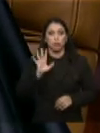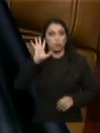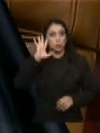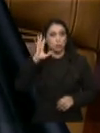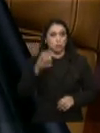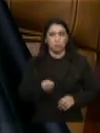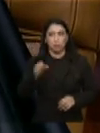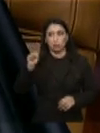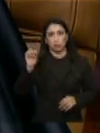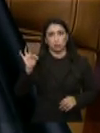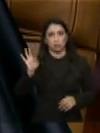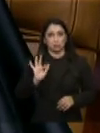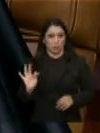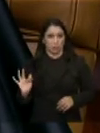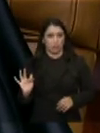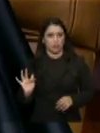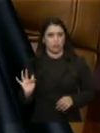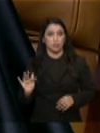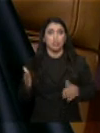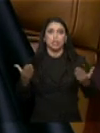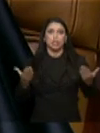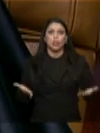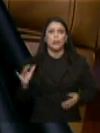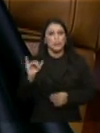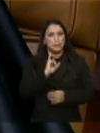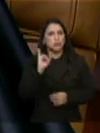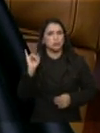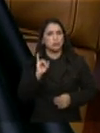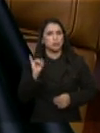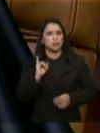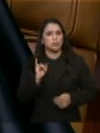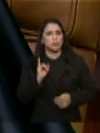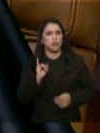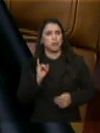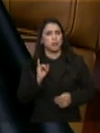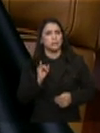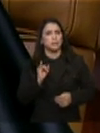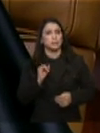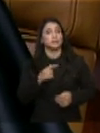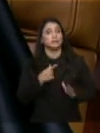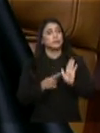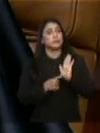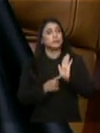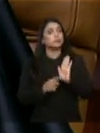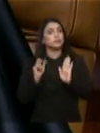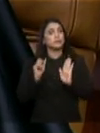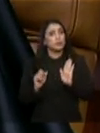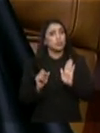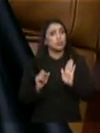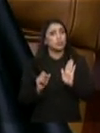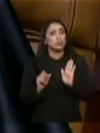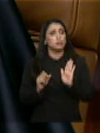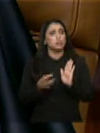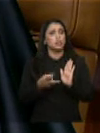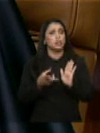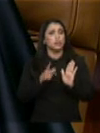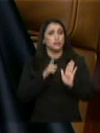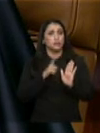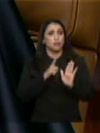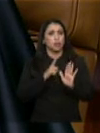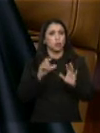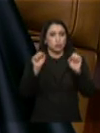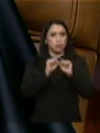Supremo Tribunal Federal. E aqui é importante destacar que nós, também temos que levar em consideração o sistema